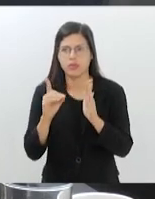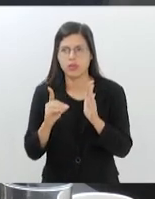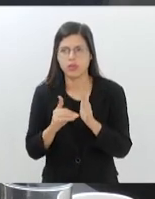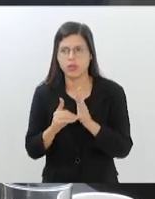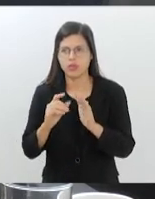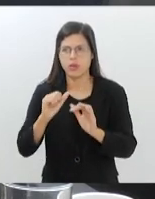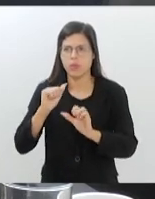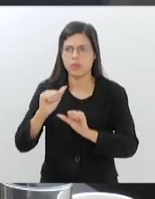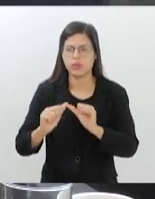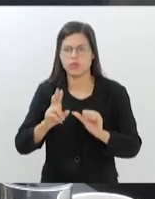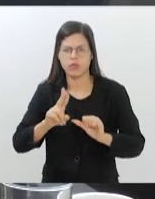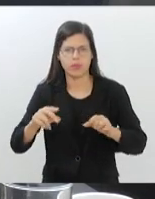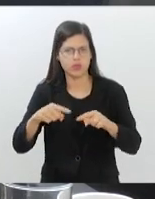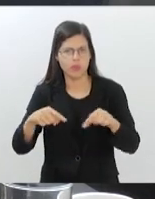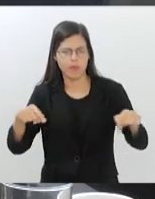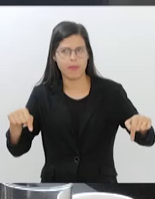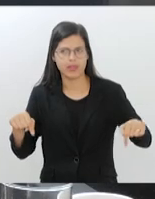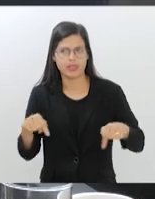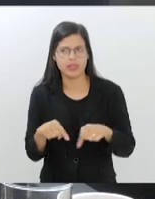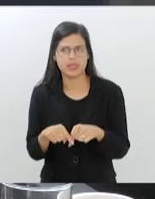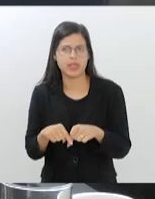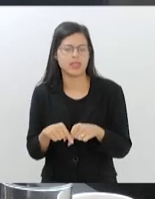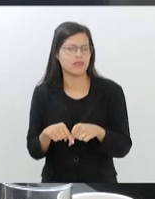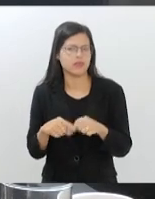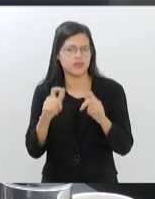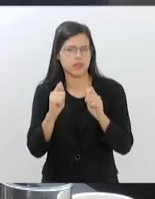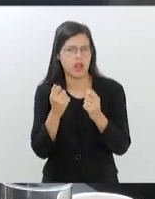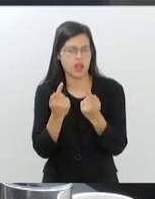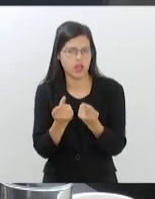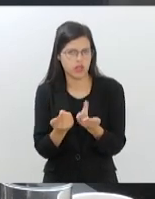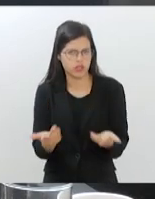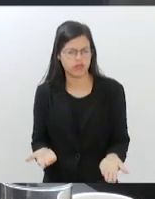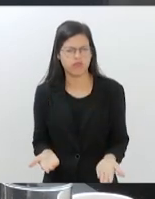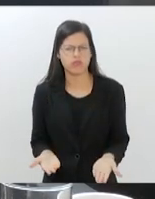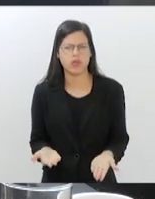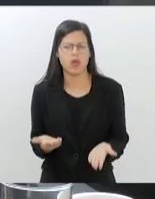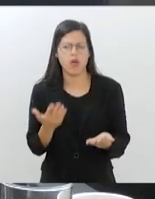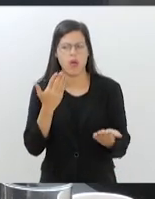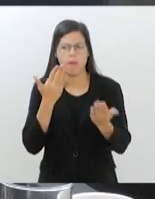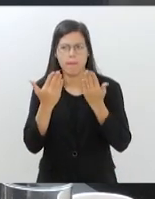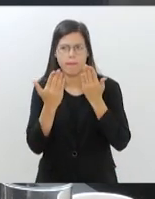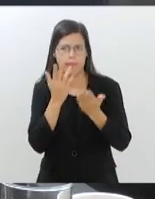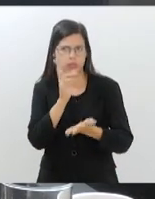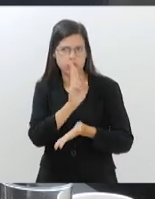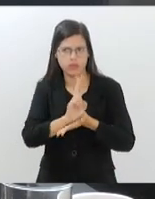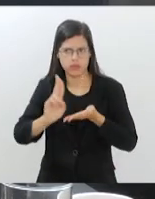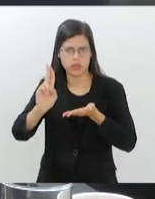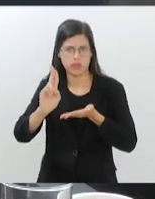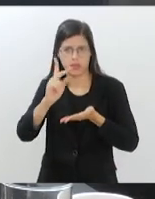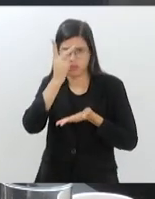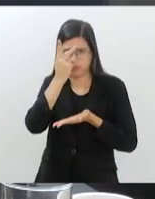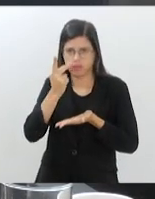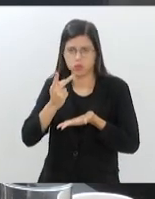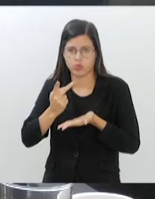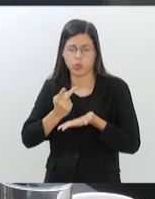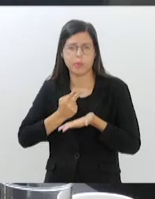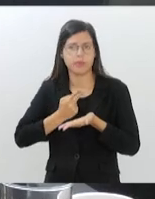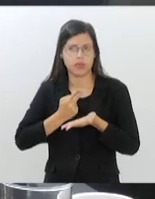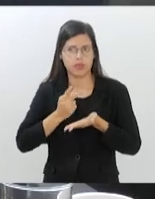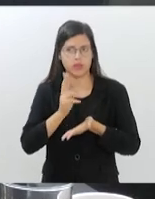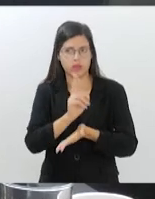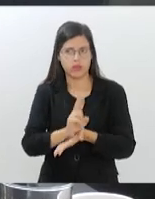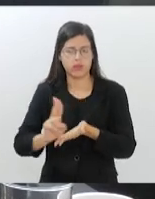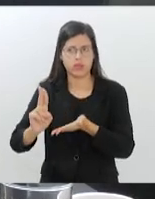Assembleia Legislativa V excelência acaba de comparar uma universidade em prol da autonomia universitária à luz do 206 da